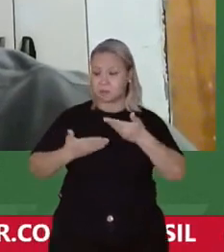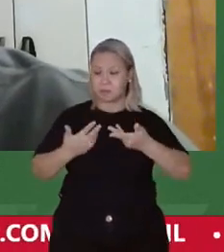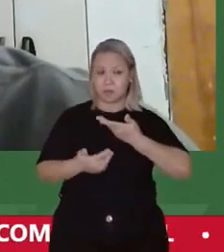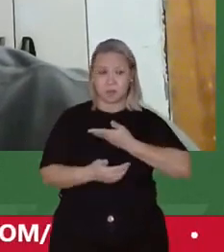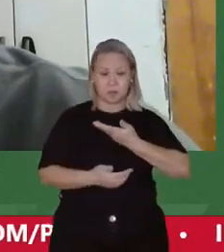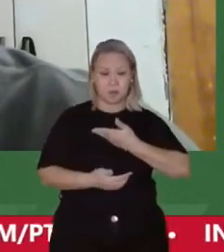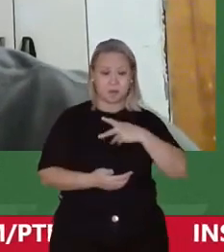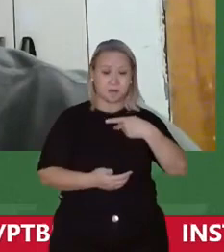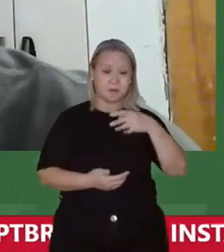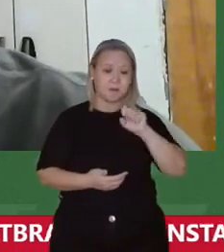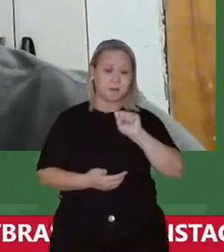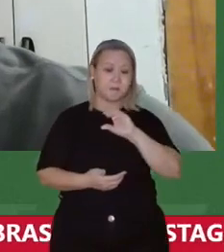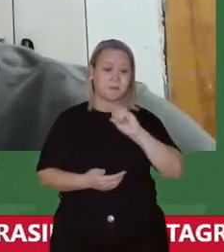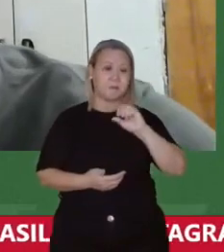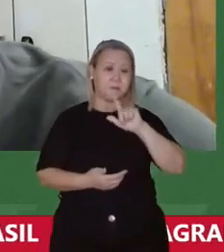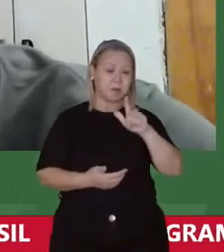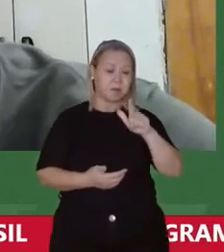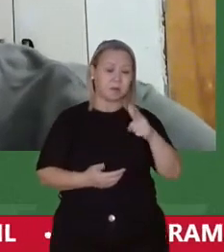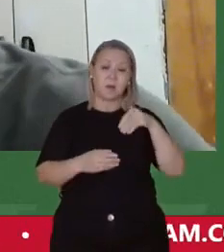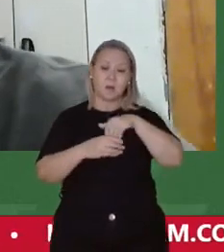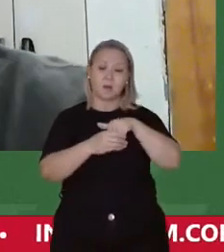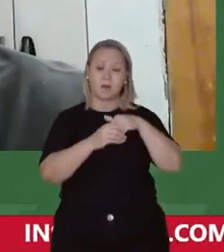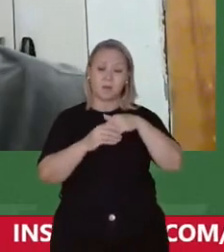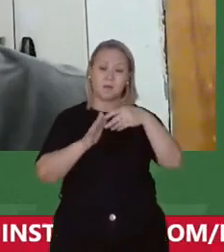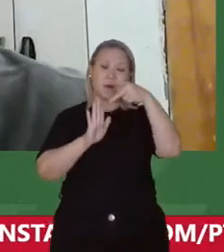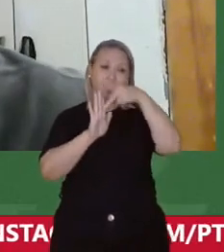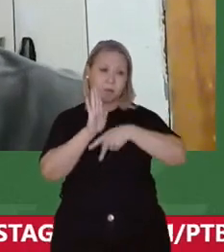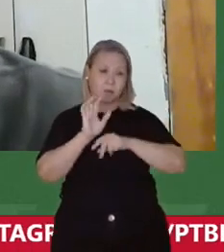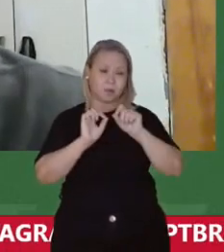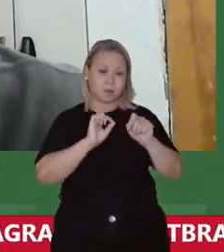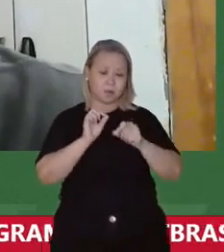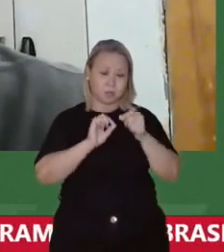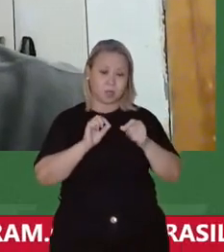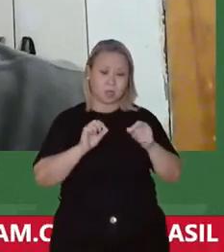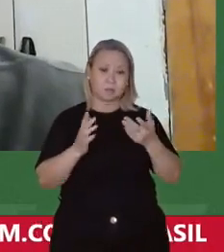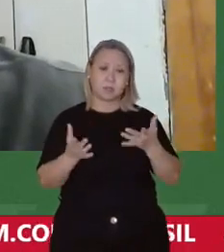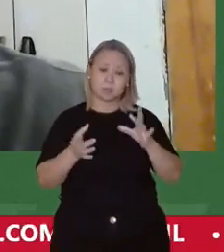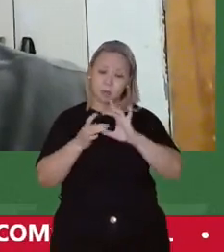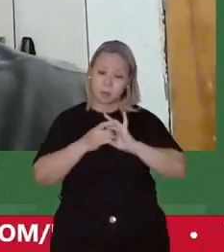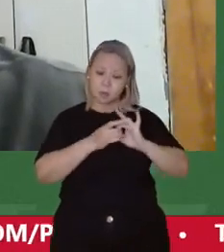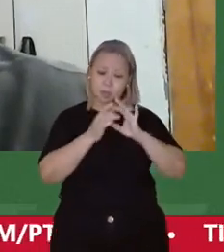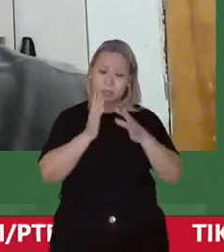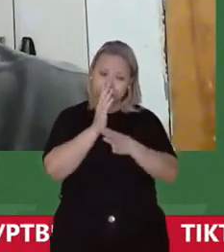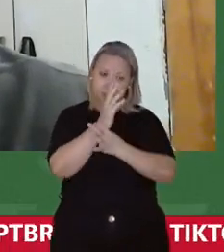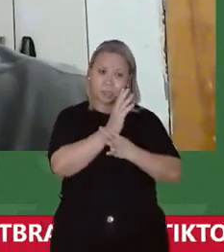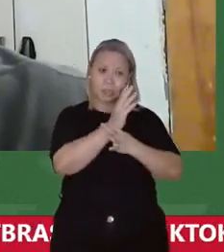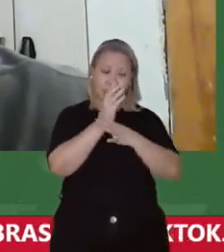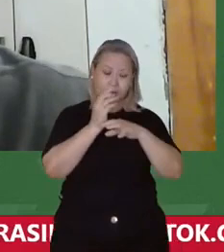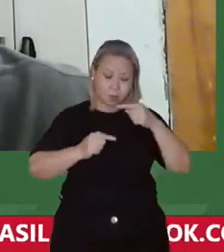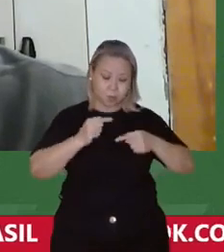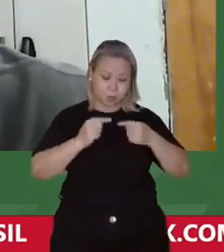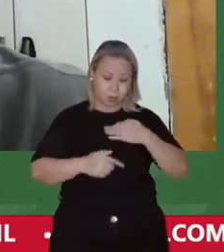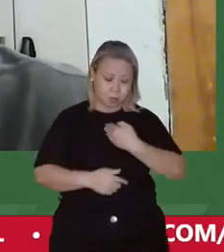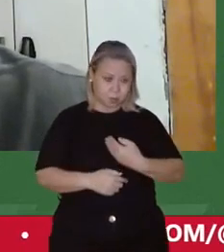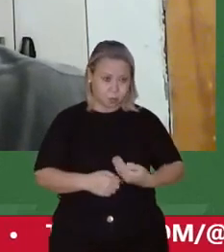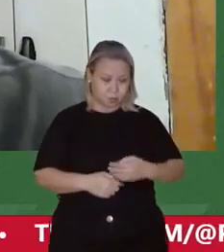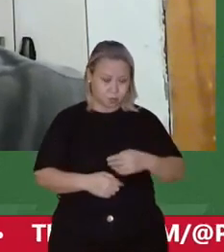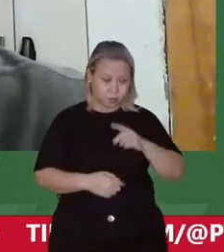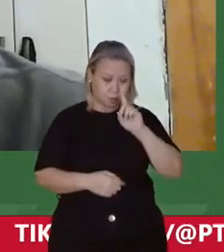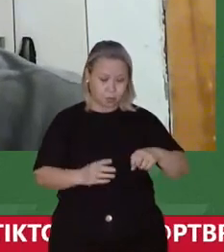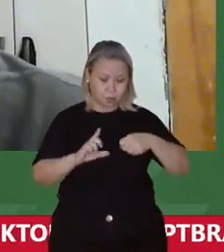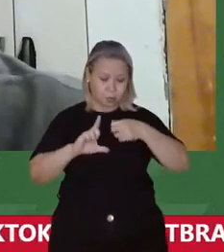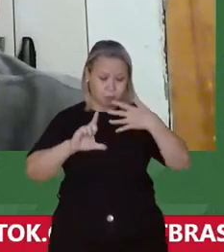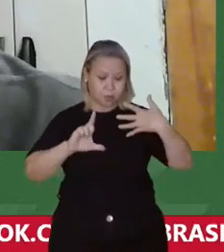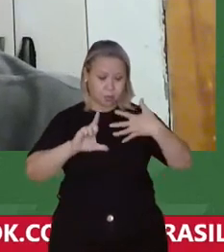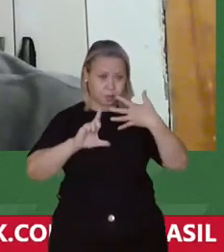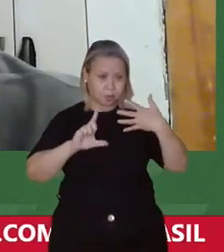do PSOL, que votam em projetos que realmente, né, vão de encontro a garantir, né, políticas públicas e garantir os direitos LGBTs,